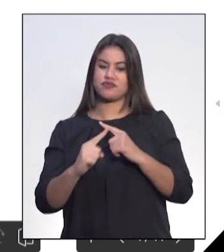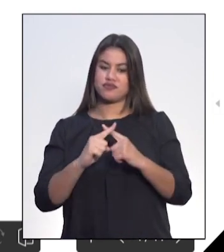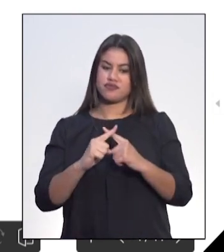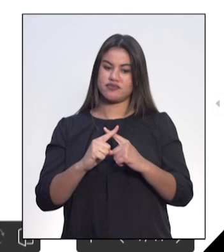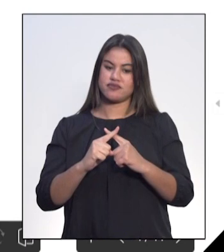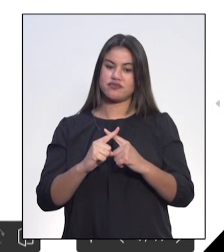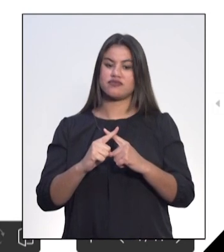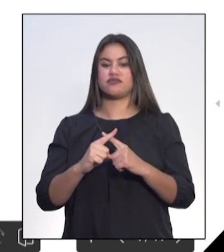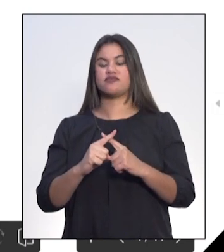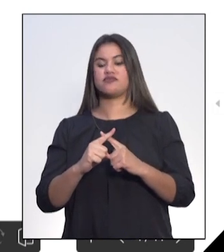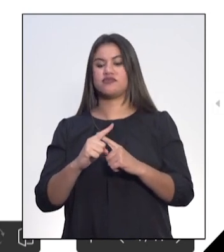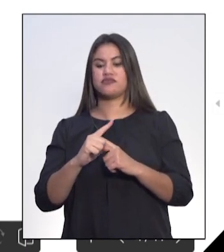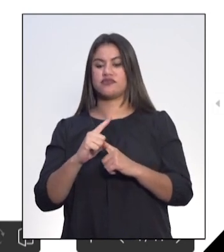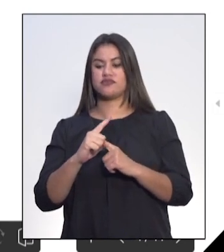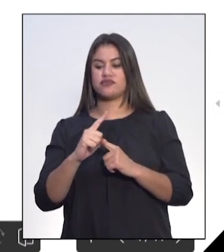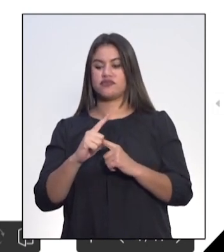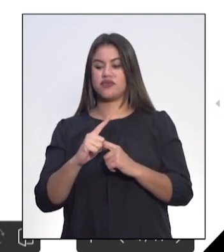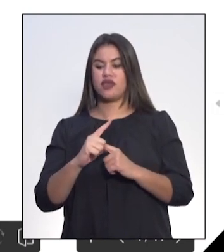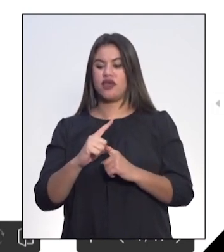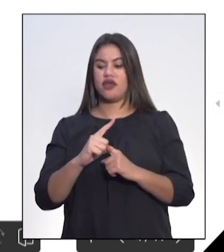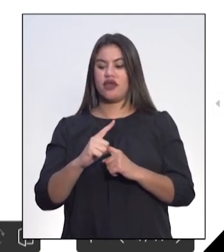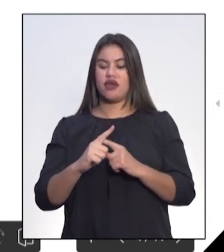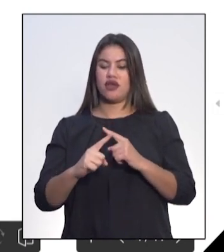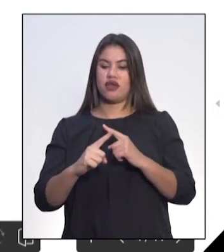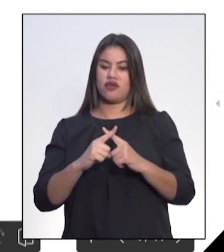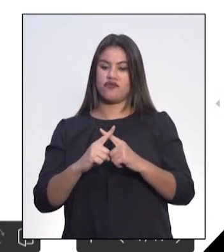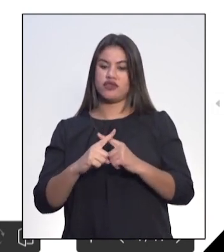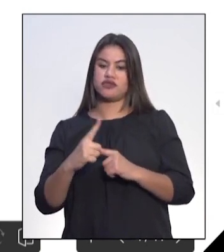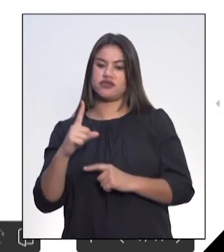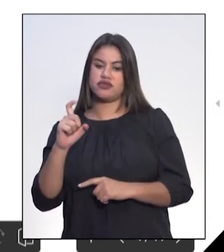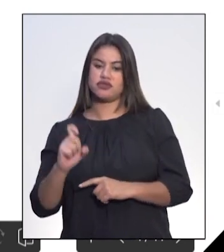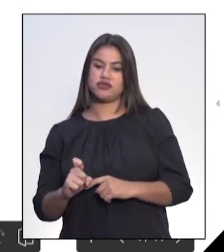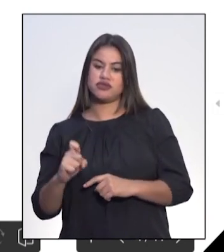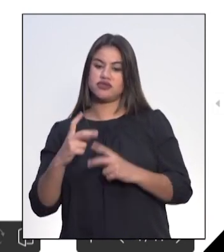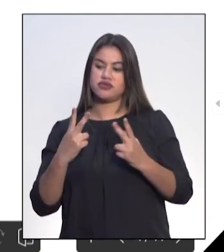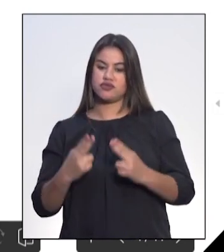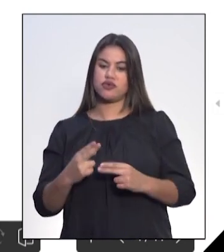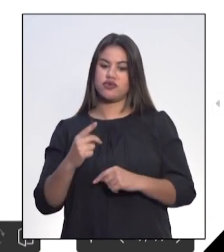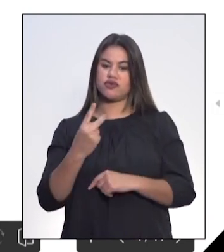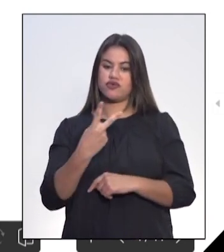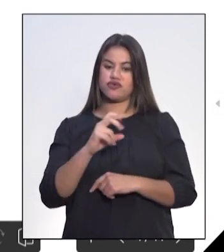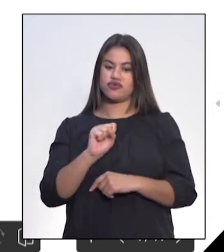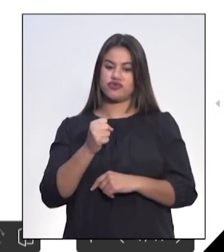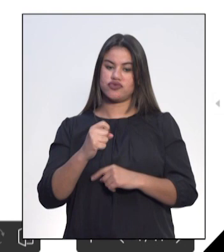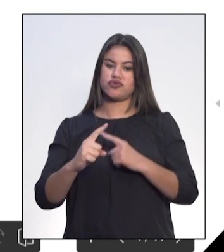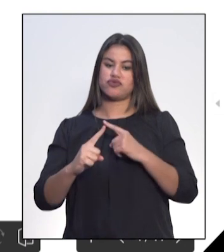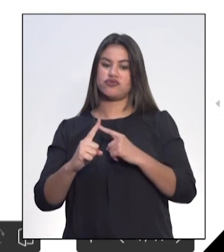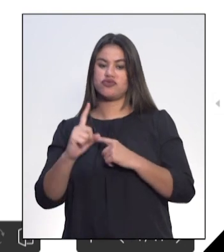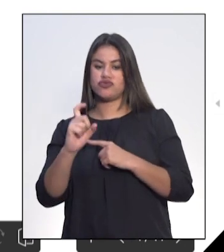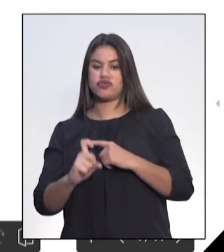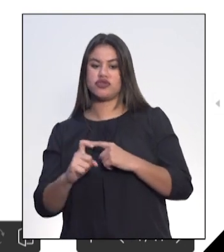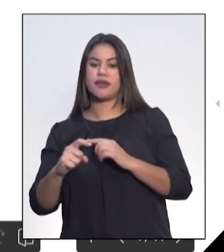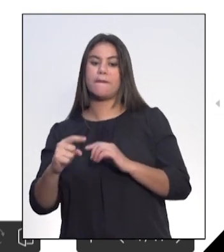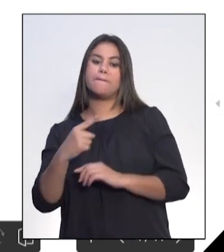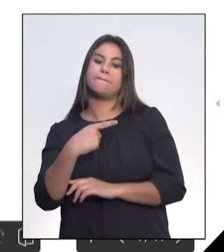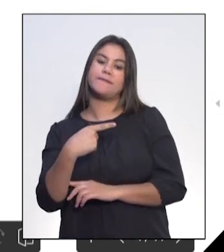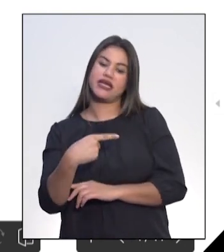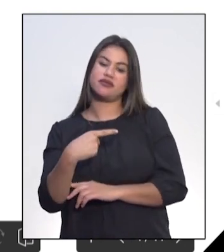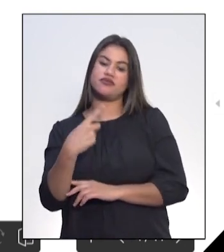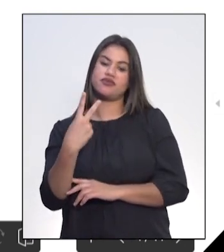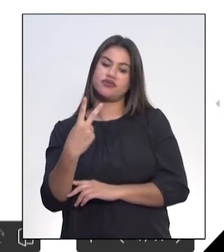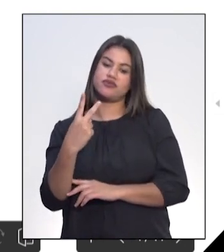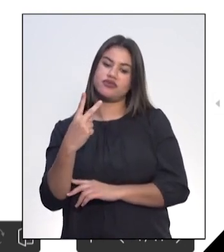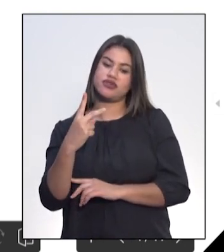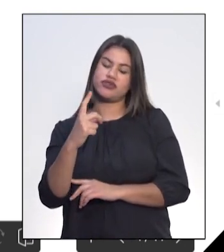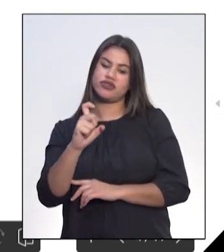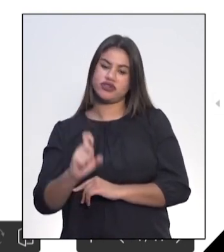28x. Menos, só tem esse sinal, 2x vezes x, só tem o número 2, e x vezes x, somando os expoentes, tem um aqui com um